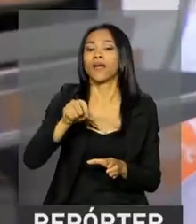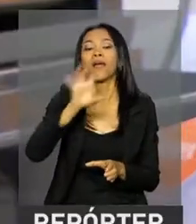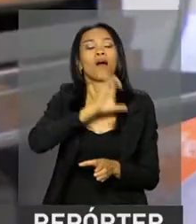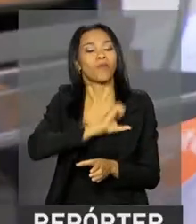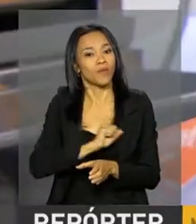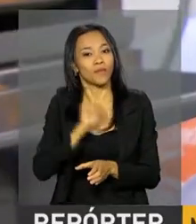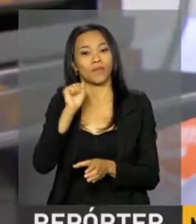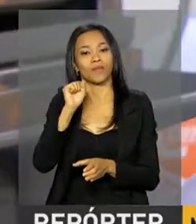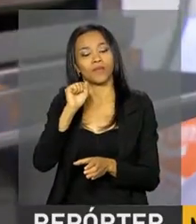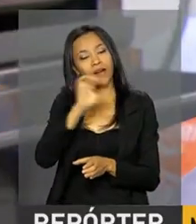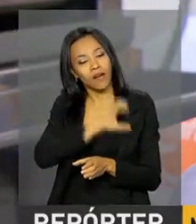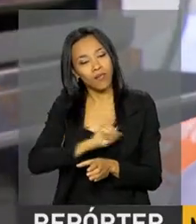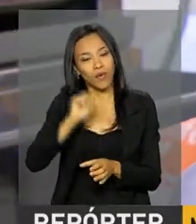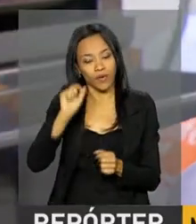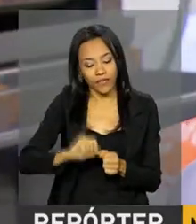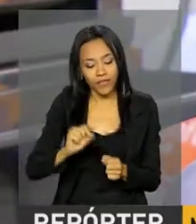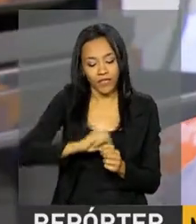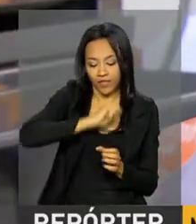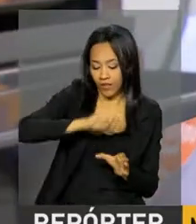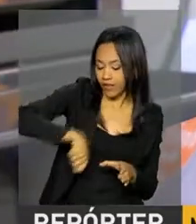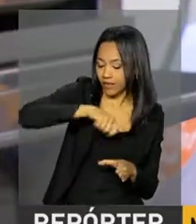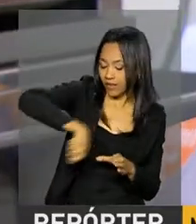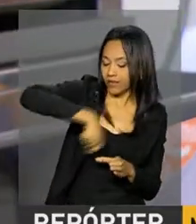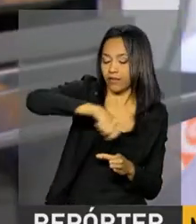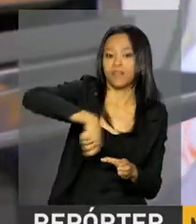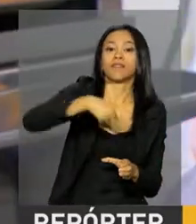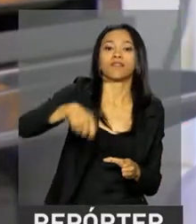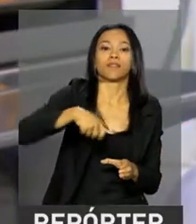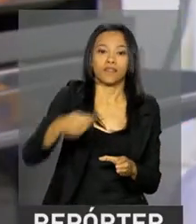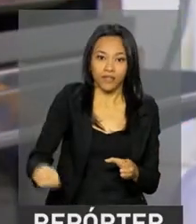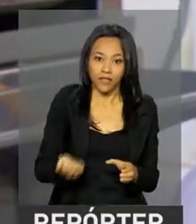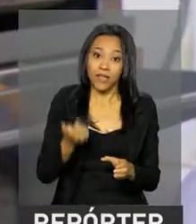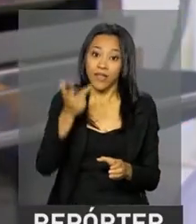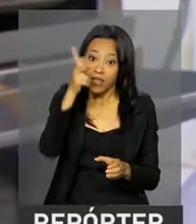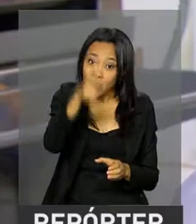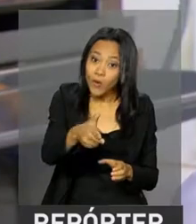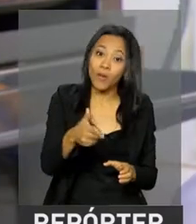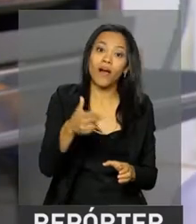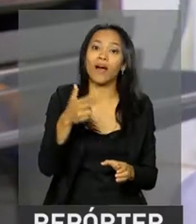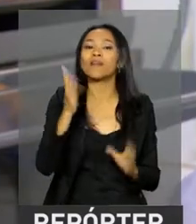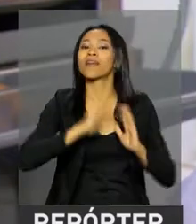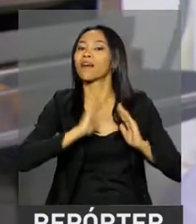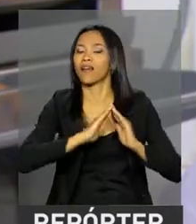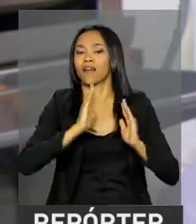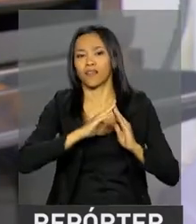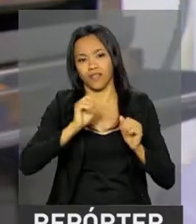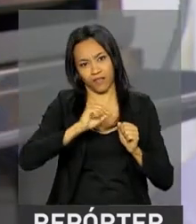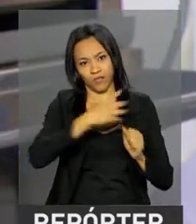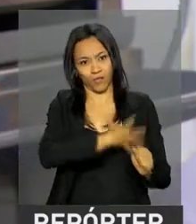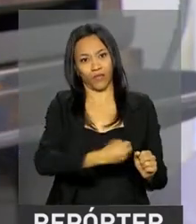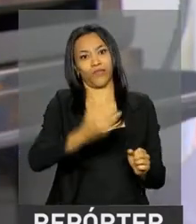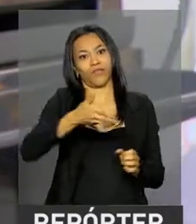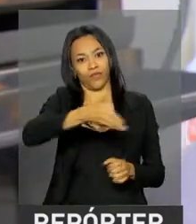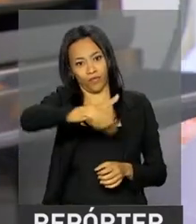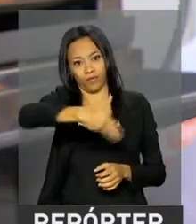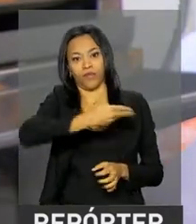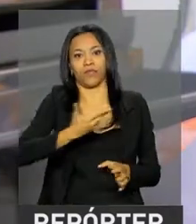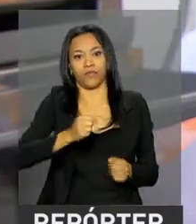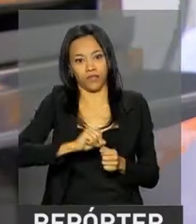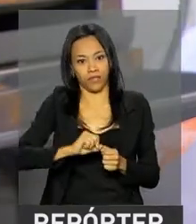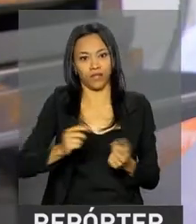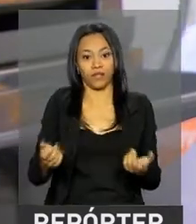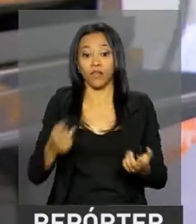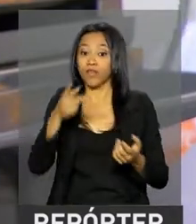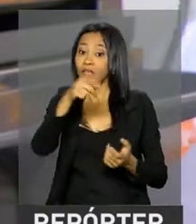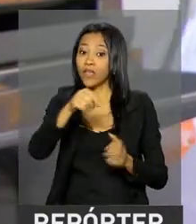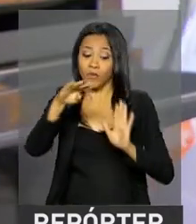amor, é muito amor. A gente faz com amor, né? Como se estivesse cozinhando na nossa casa, para os nossos filhos. E assim,